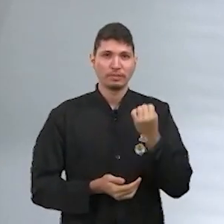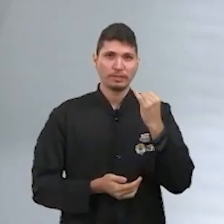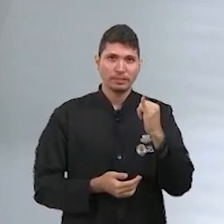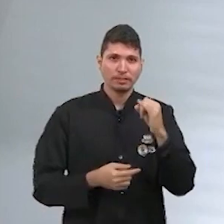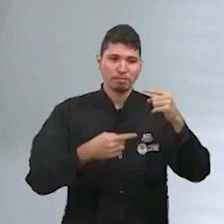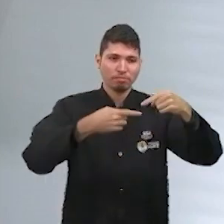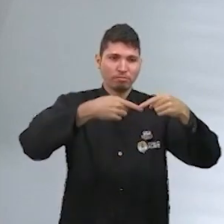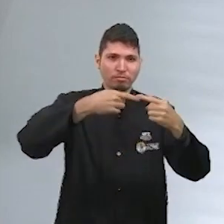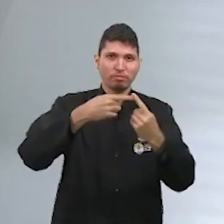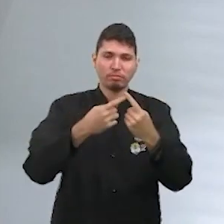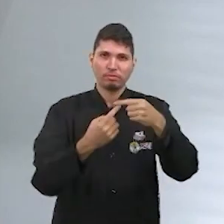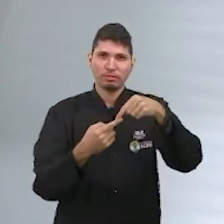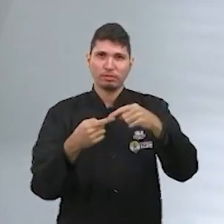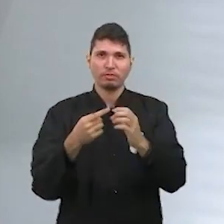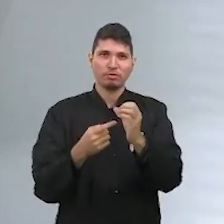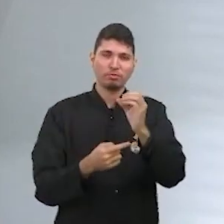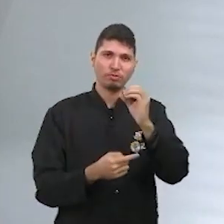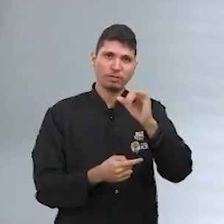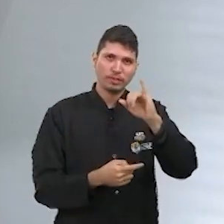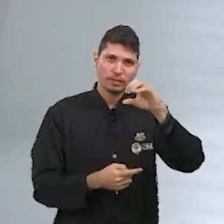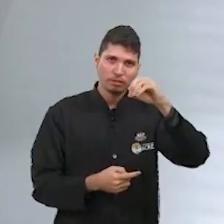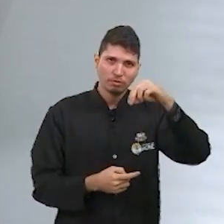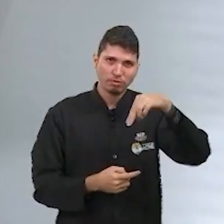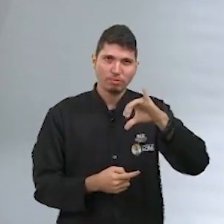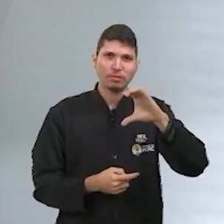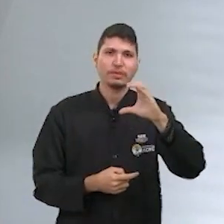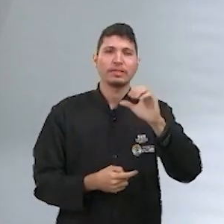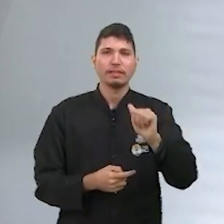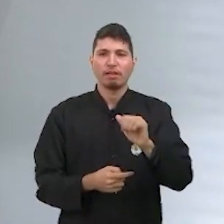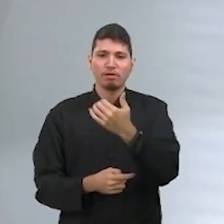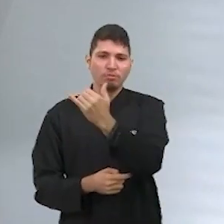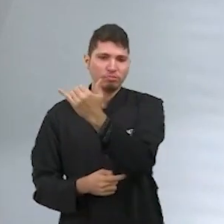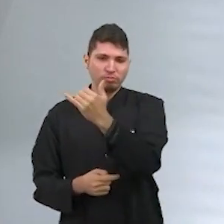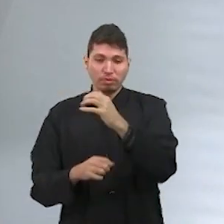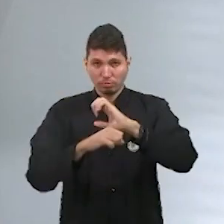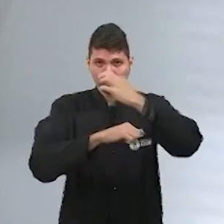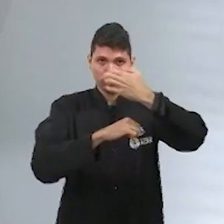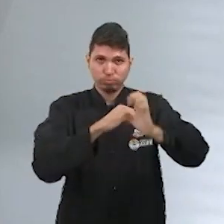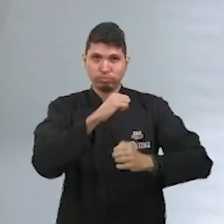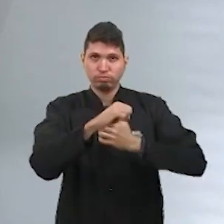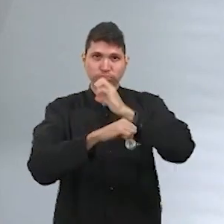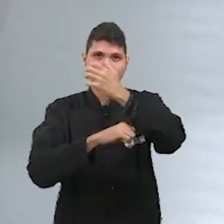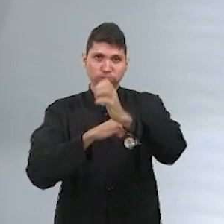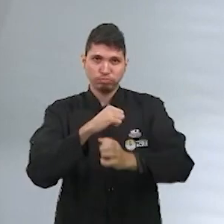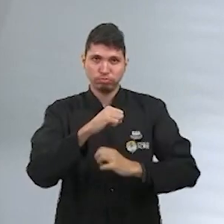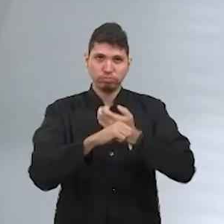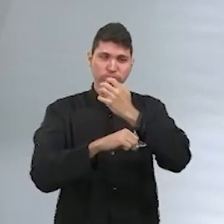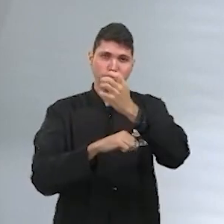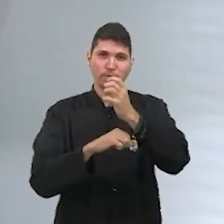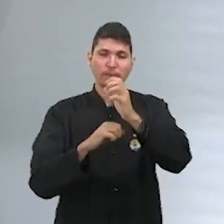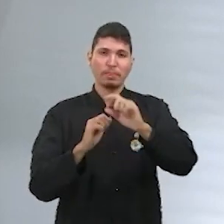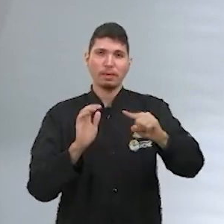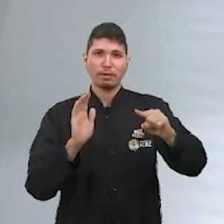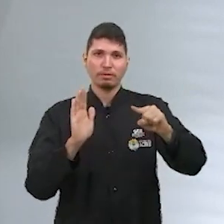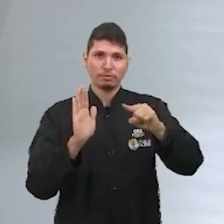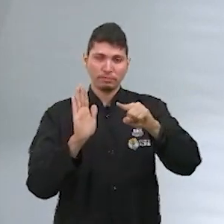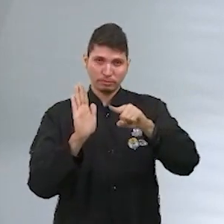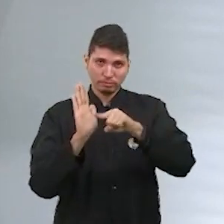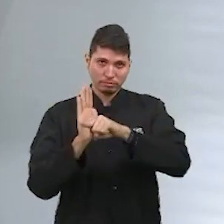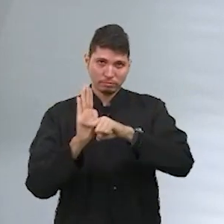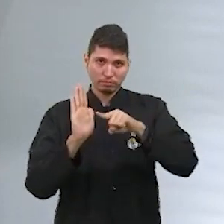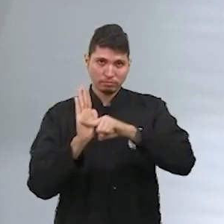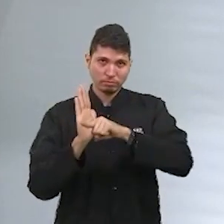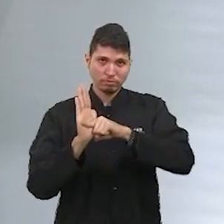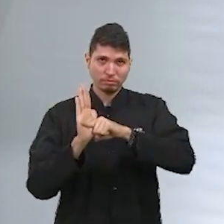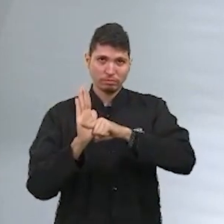iônica a doação e o recebimento de elétrons, os elétrons eles possuem carga negativa. Então, se